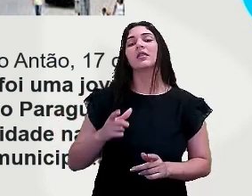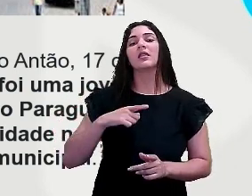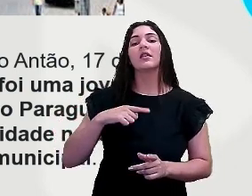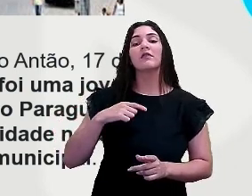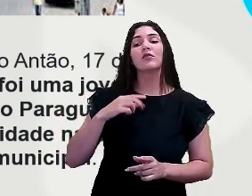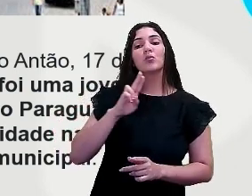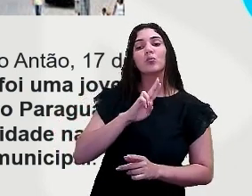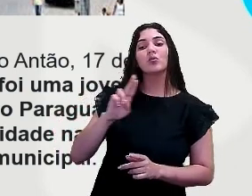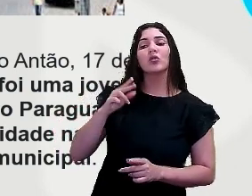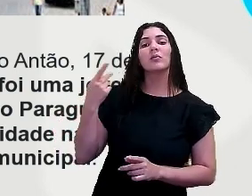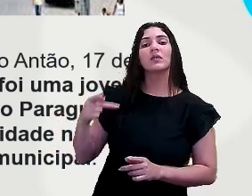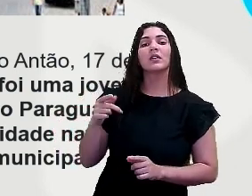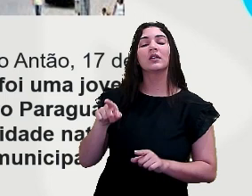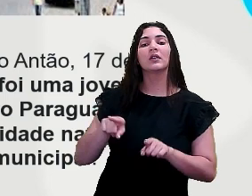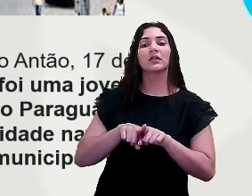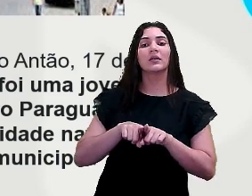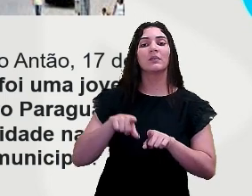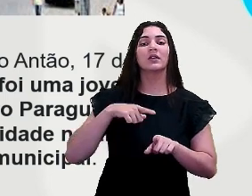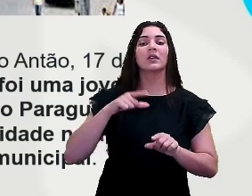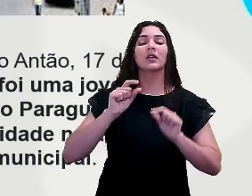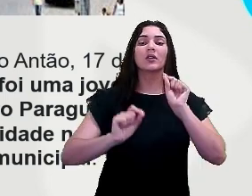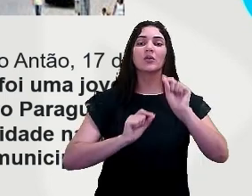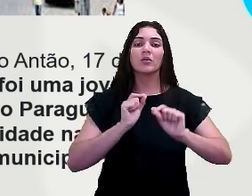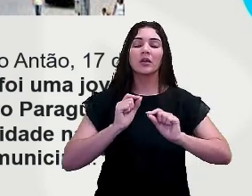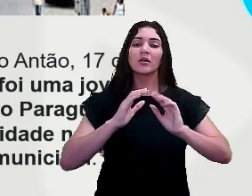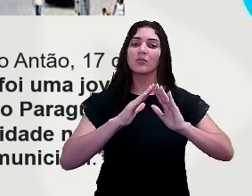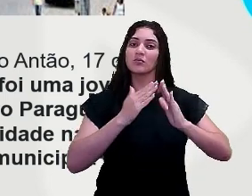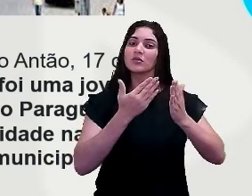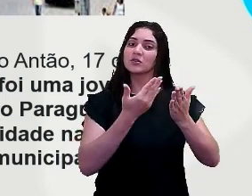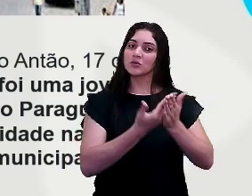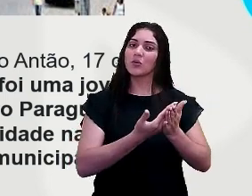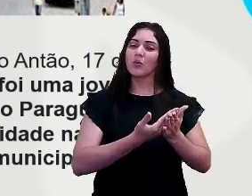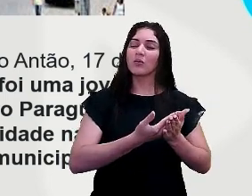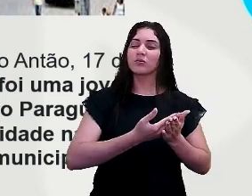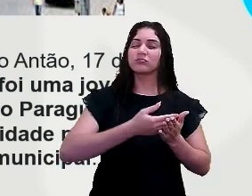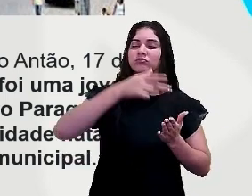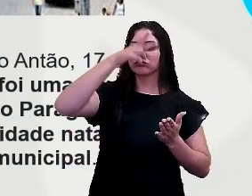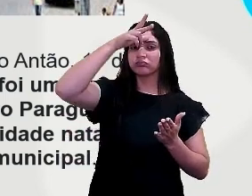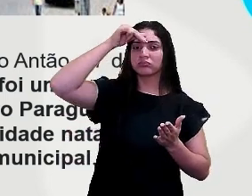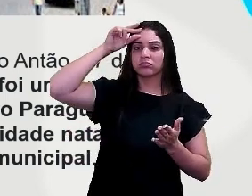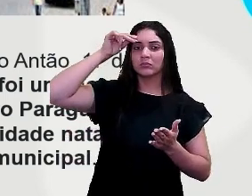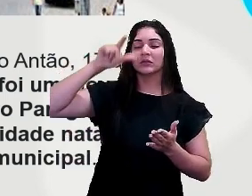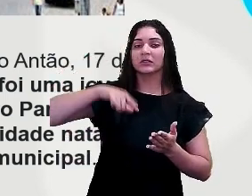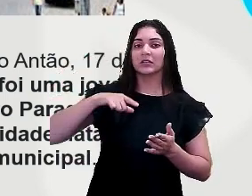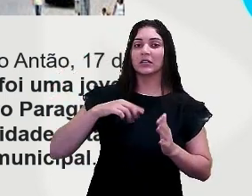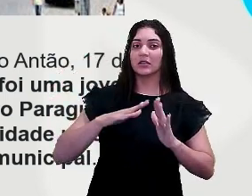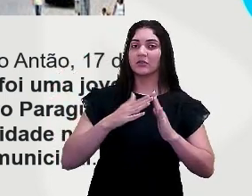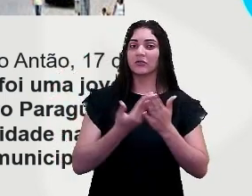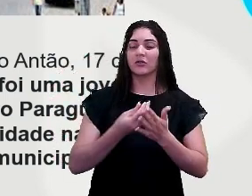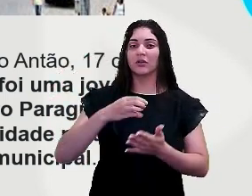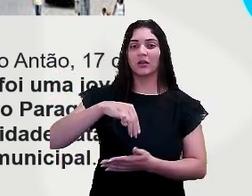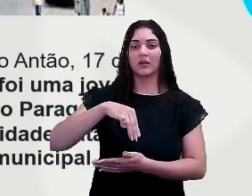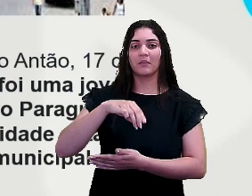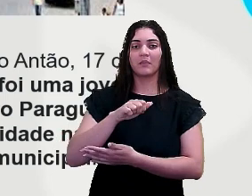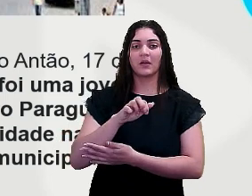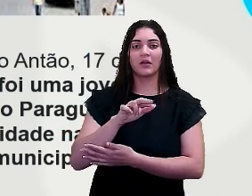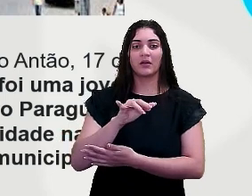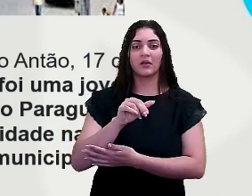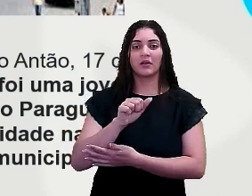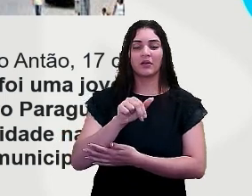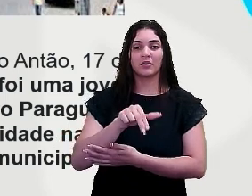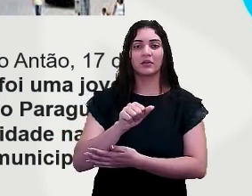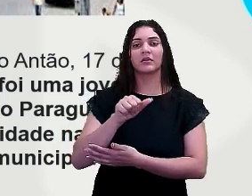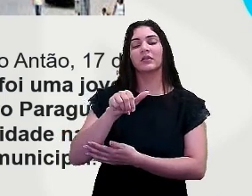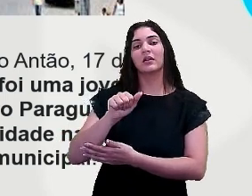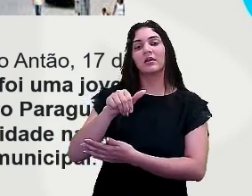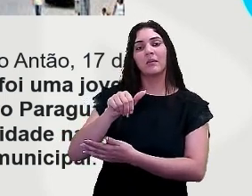dela também, como tem uma escola municipal aqui, não é isso? Não tem a Escola Mariana Malha? Vocês conhecem?